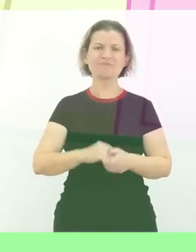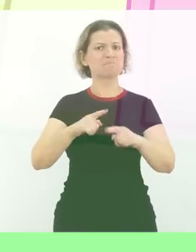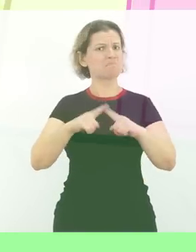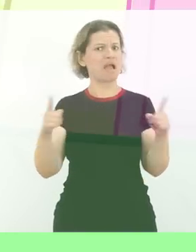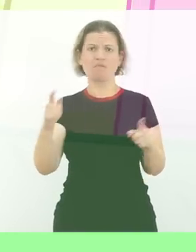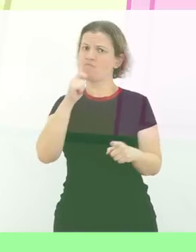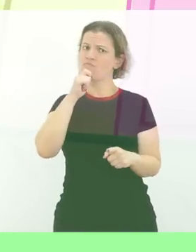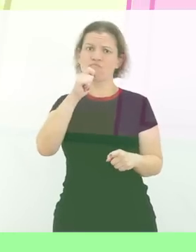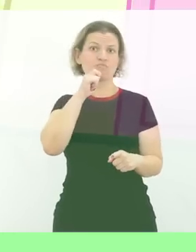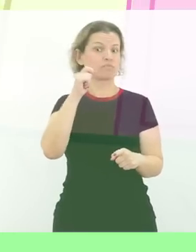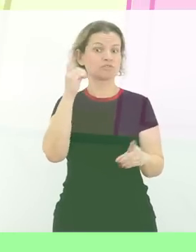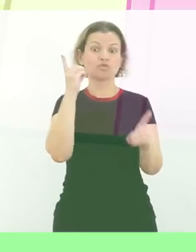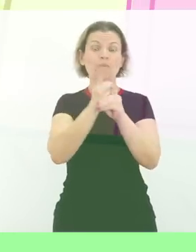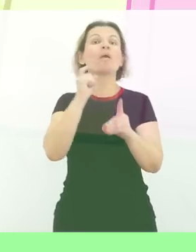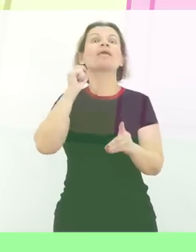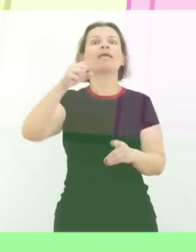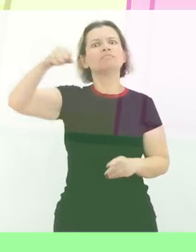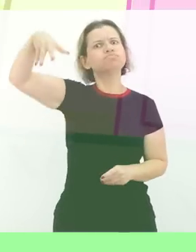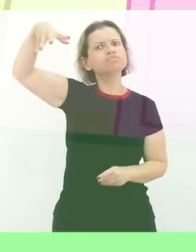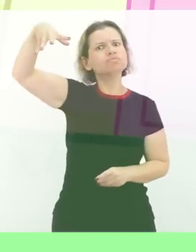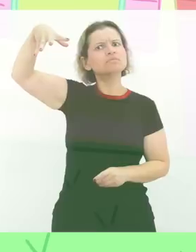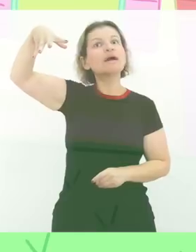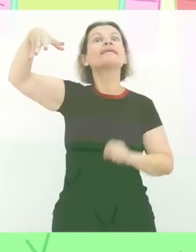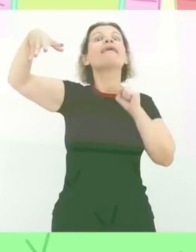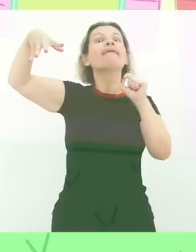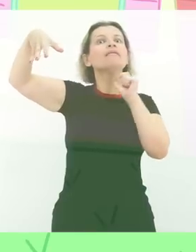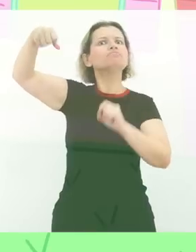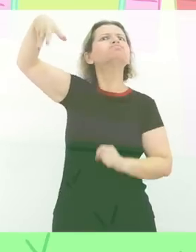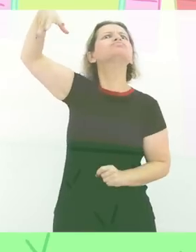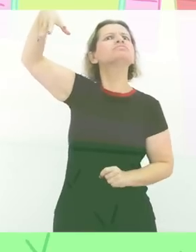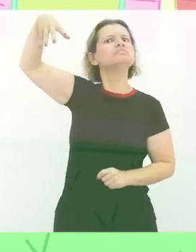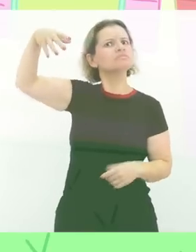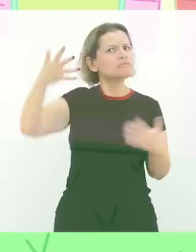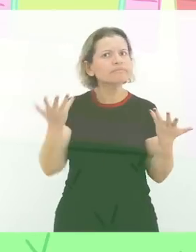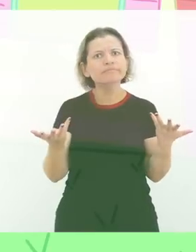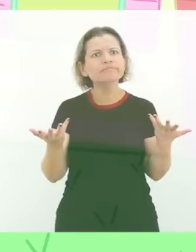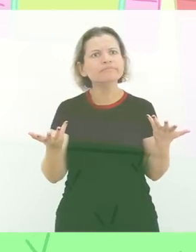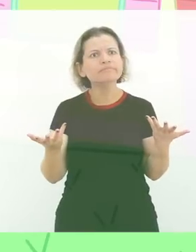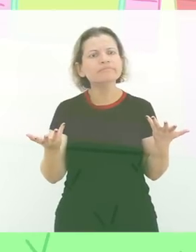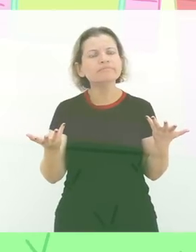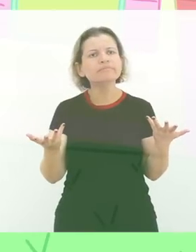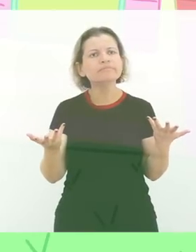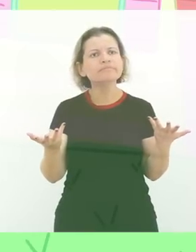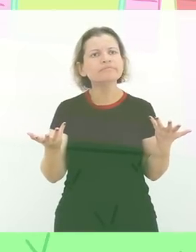É, mas a gente ainda não descobriu quem acendeu o dia aqui também, né?